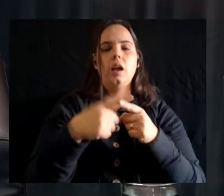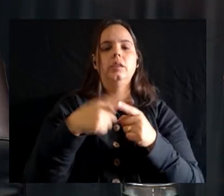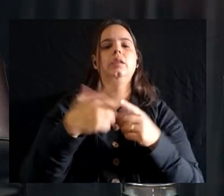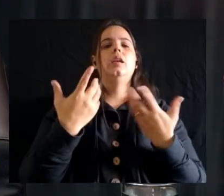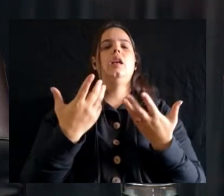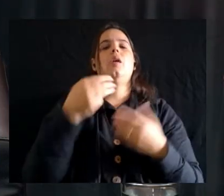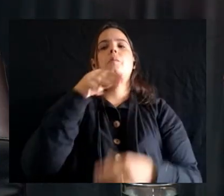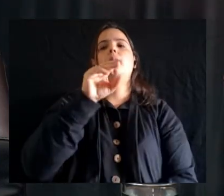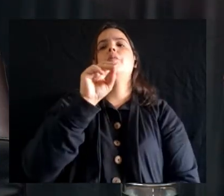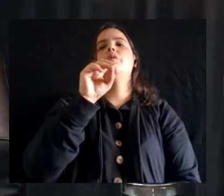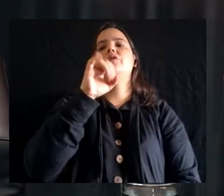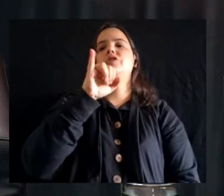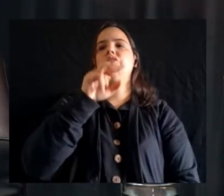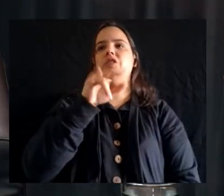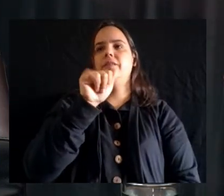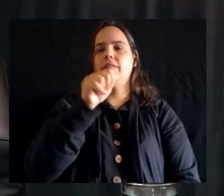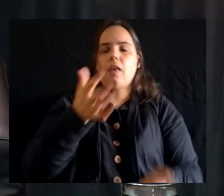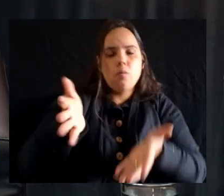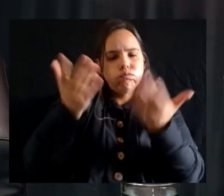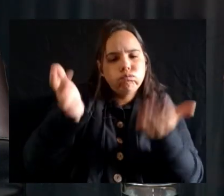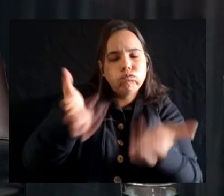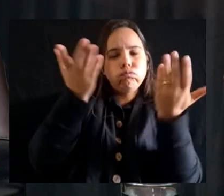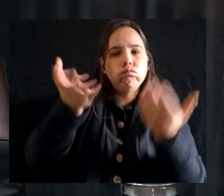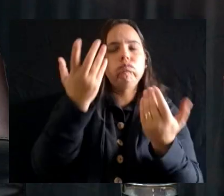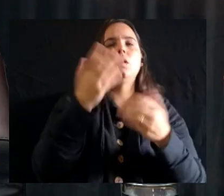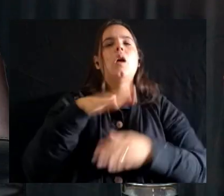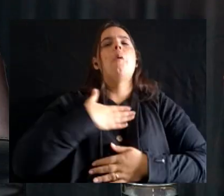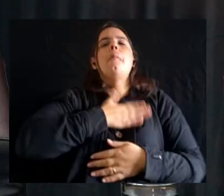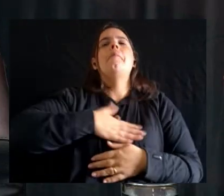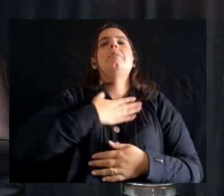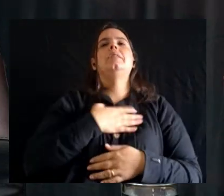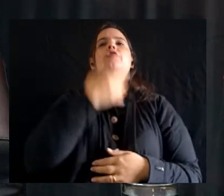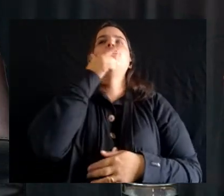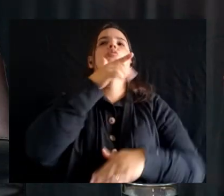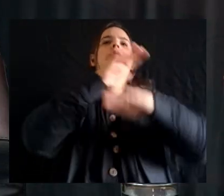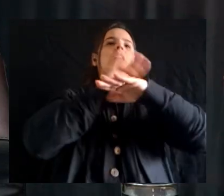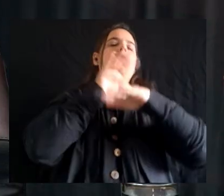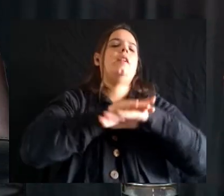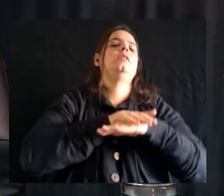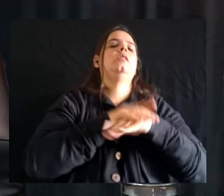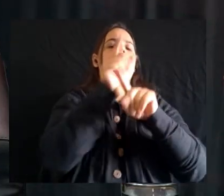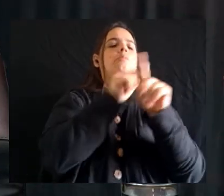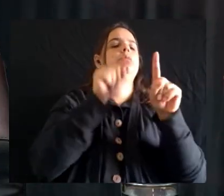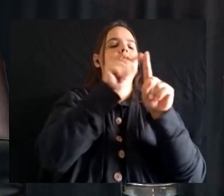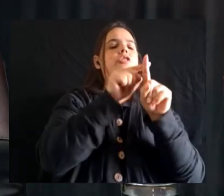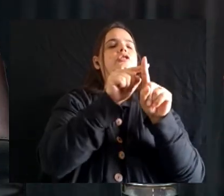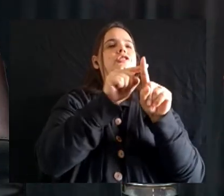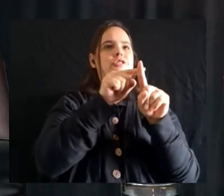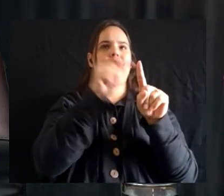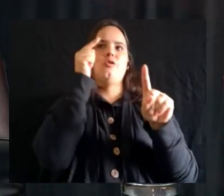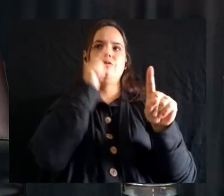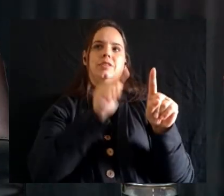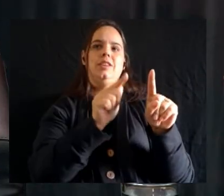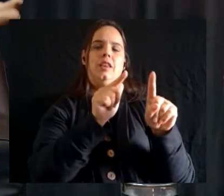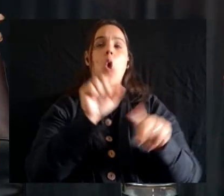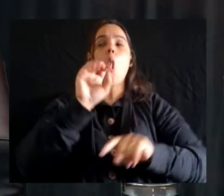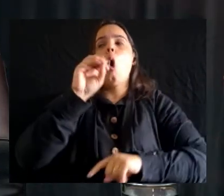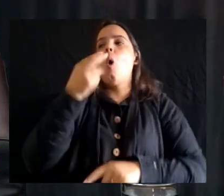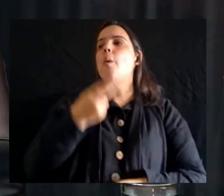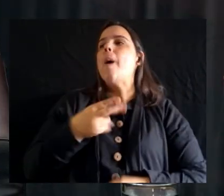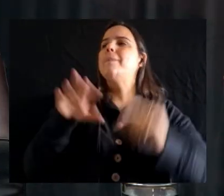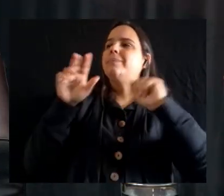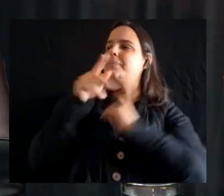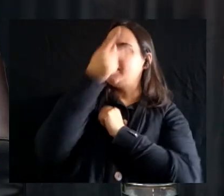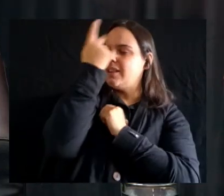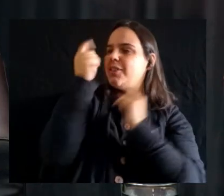em conseguir, em atingir um objetivo, em ganhar um parabéns, você conseguiu, né? Então isso motiva,